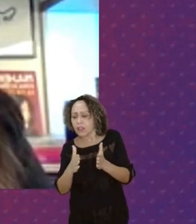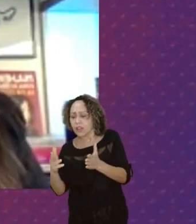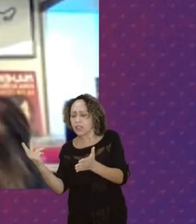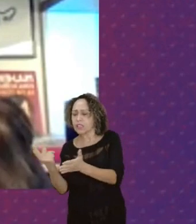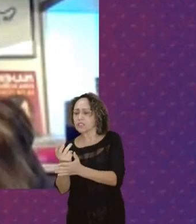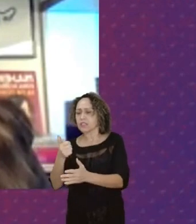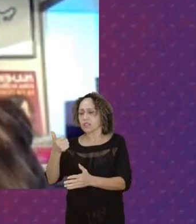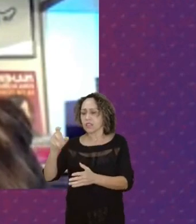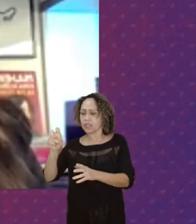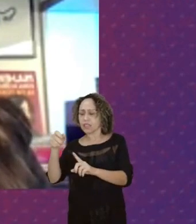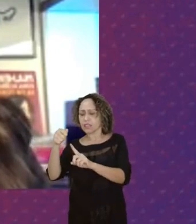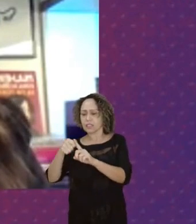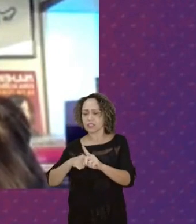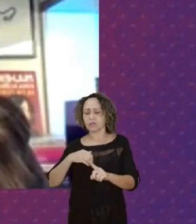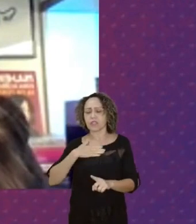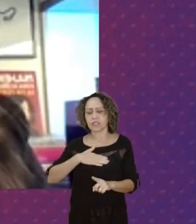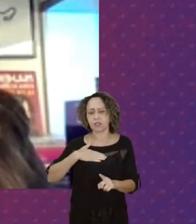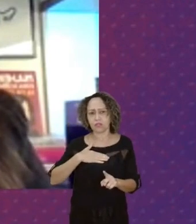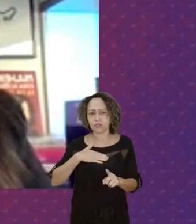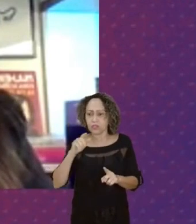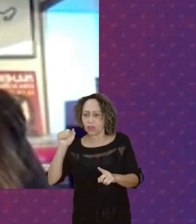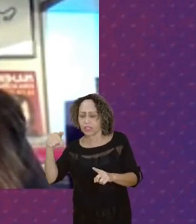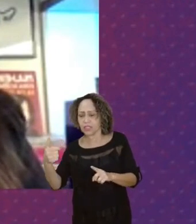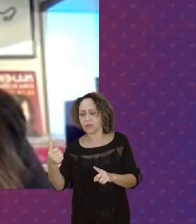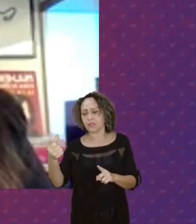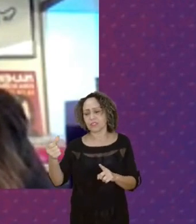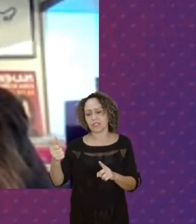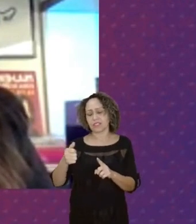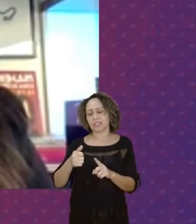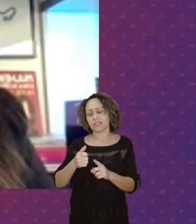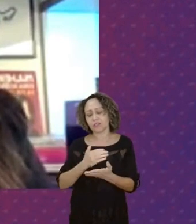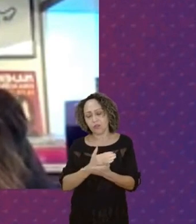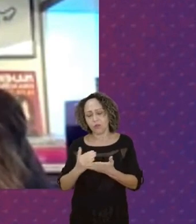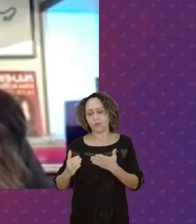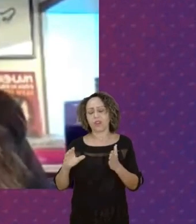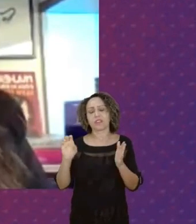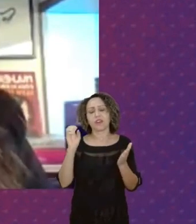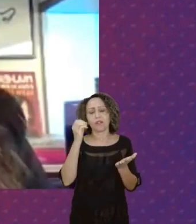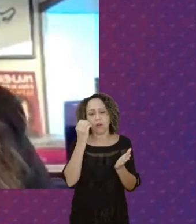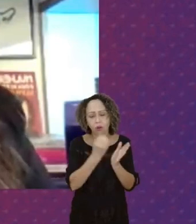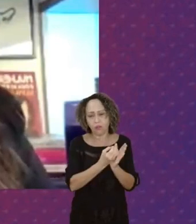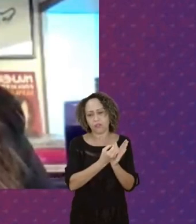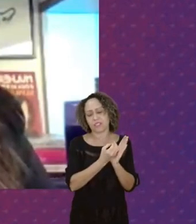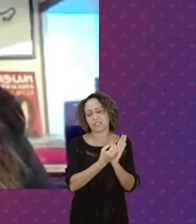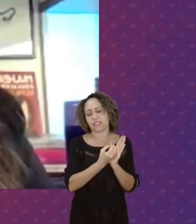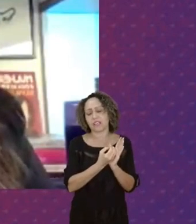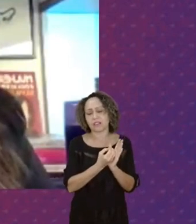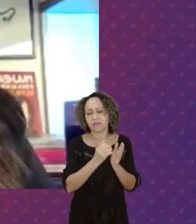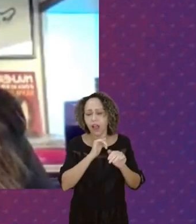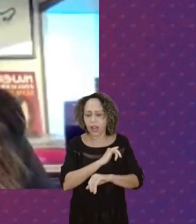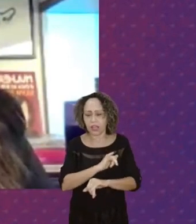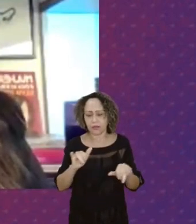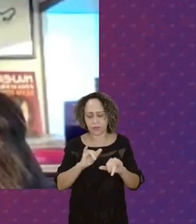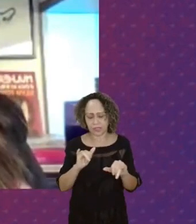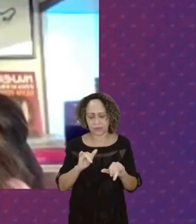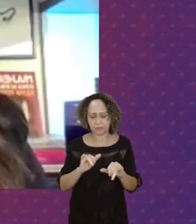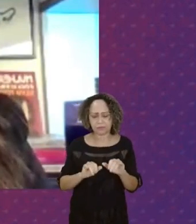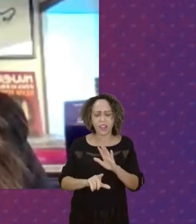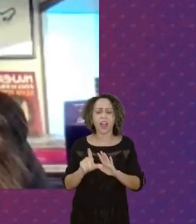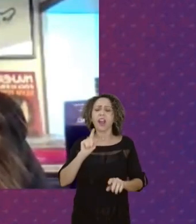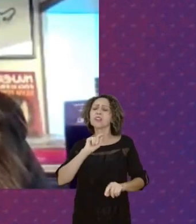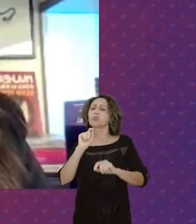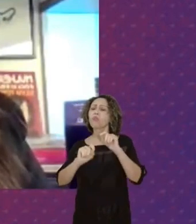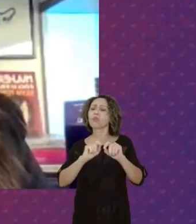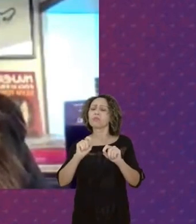só a partir do dia 16 de agosto é que começa a campanha oficial. Mas antes disso, é possível já começar a